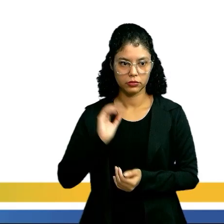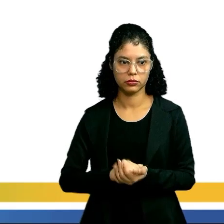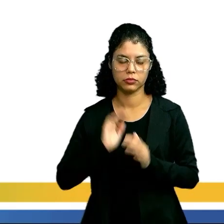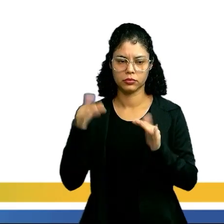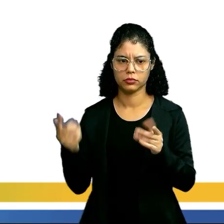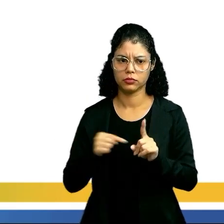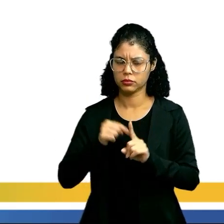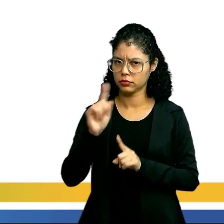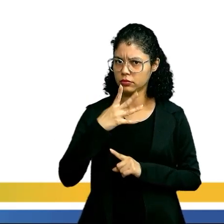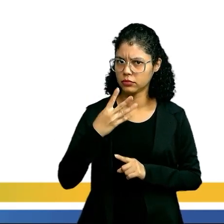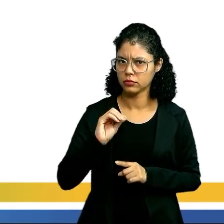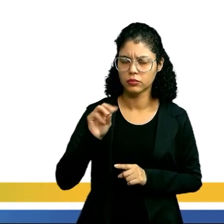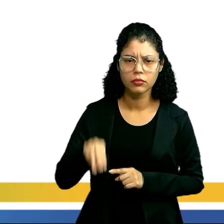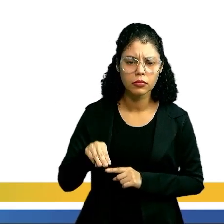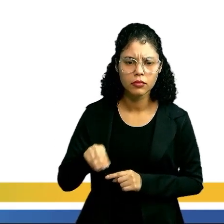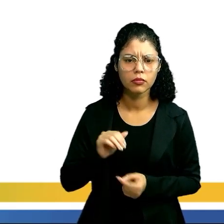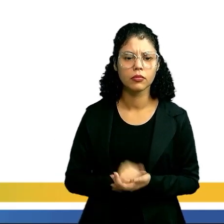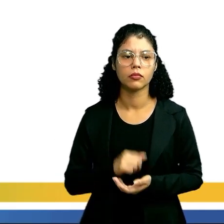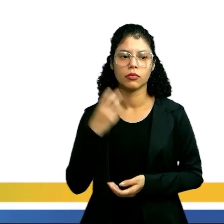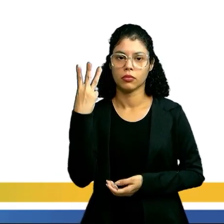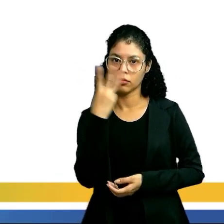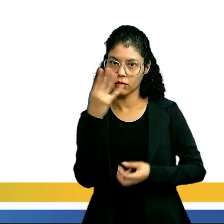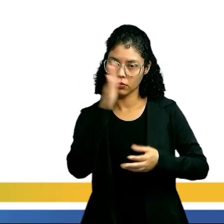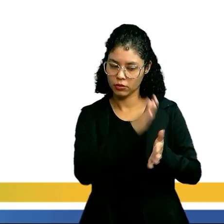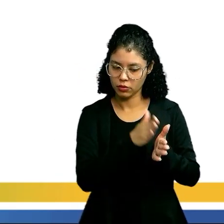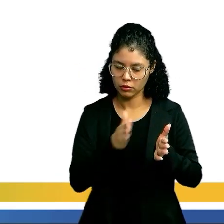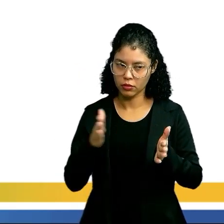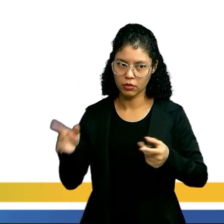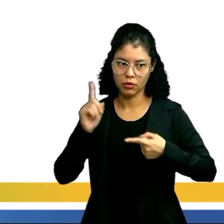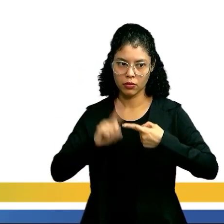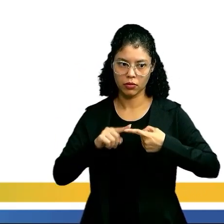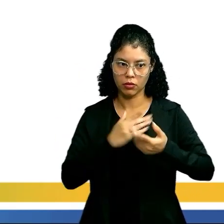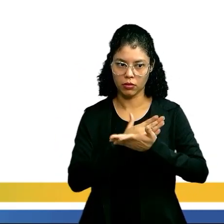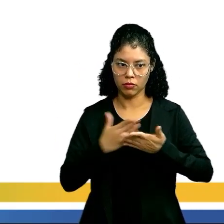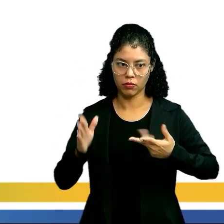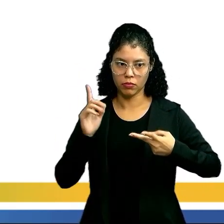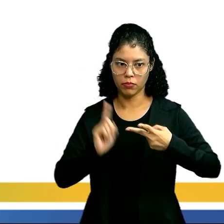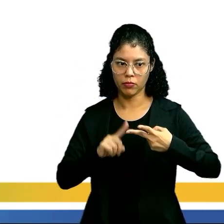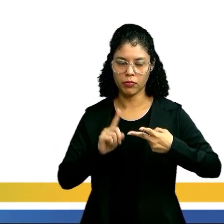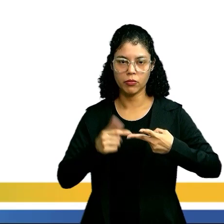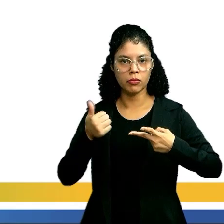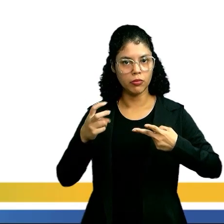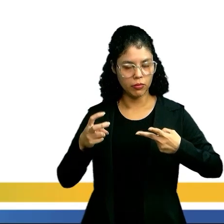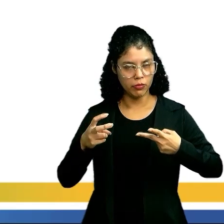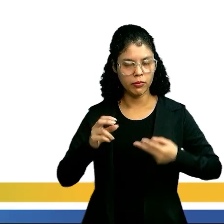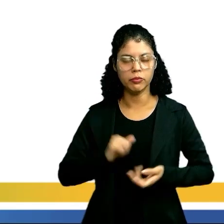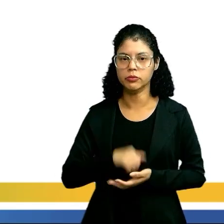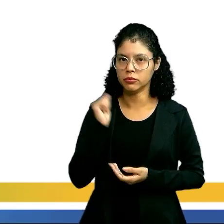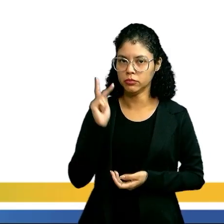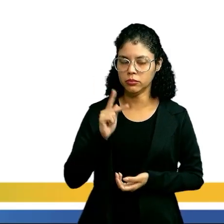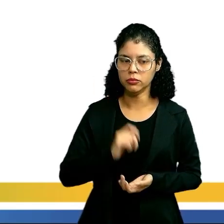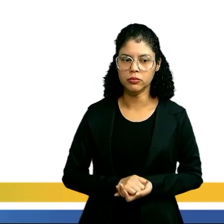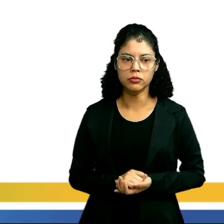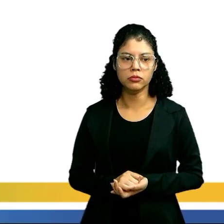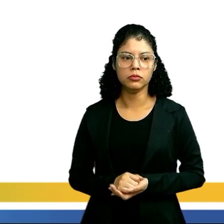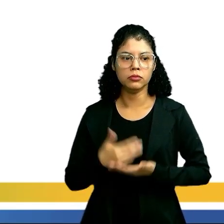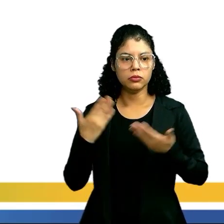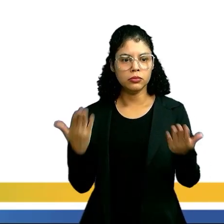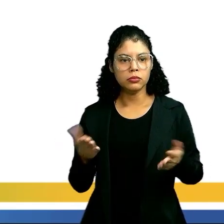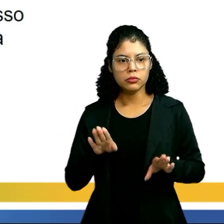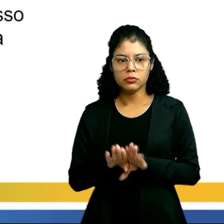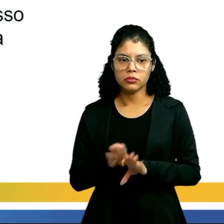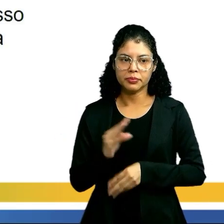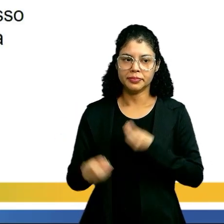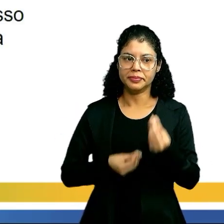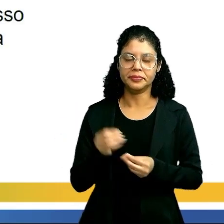será a temperatura após 40 minutos? Então eu tenho 3 etapas. A inicial, 10 e 15 minutos, correto? Então como é que a